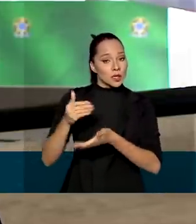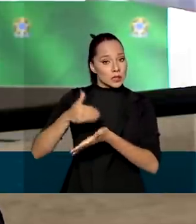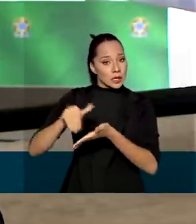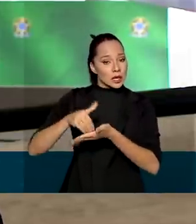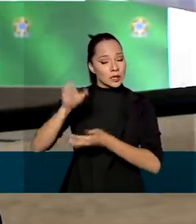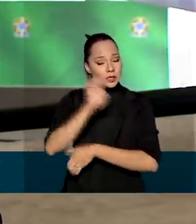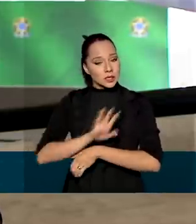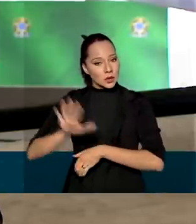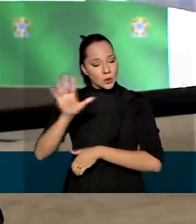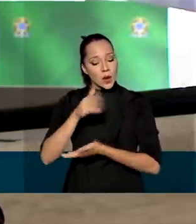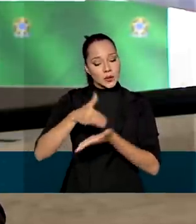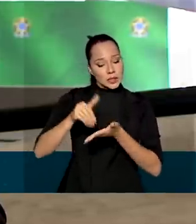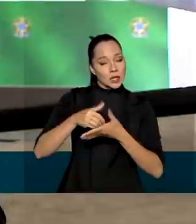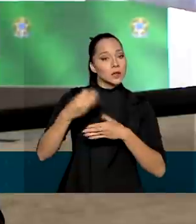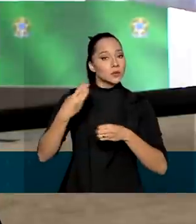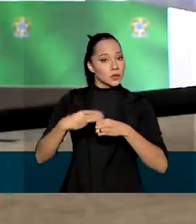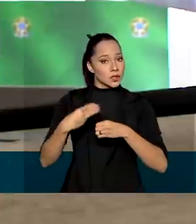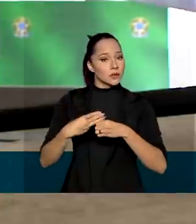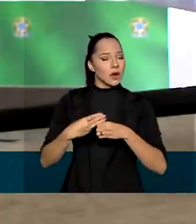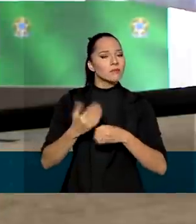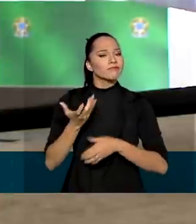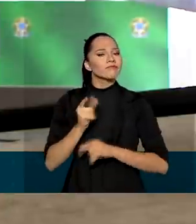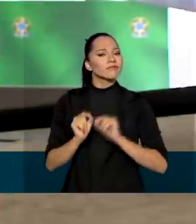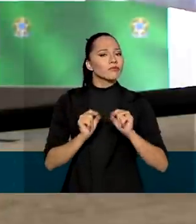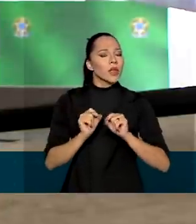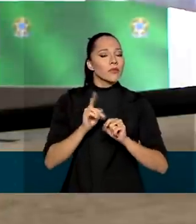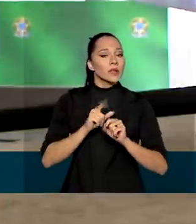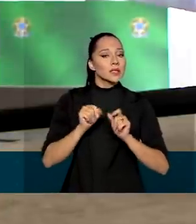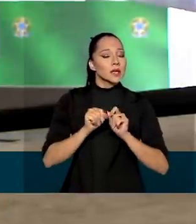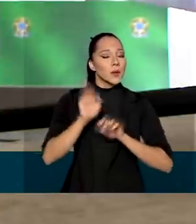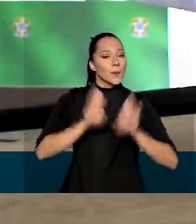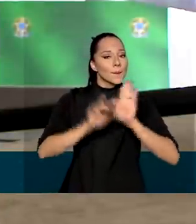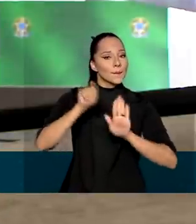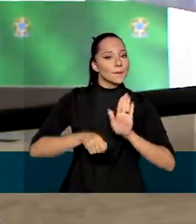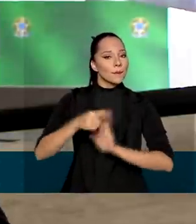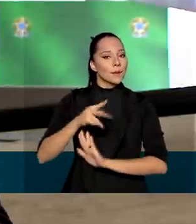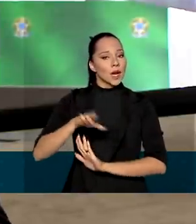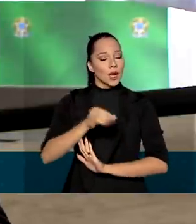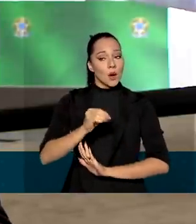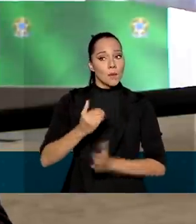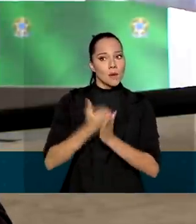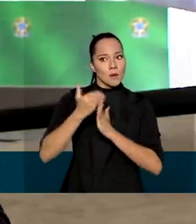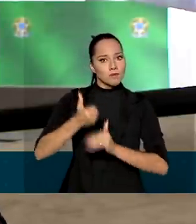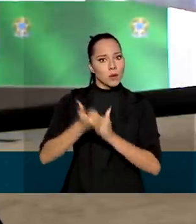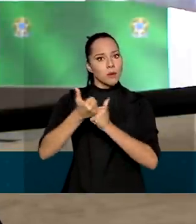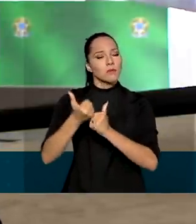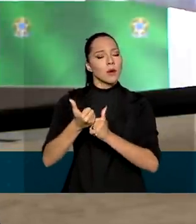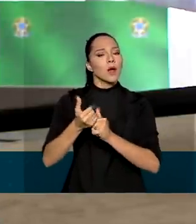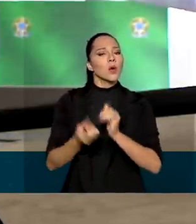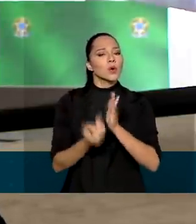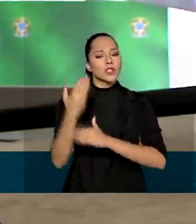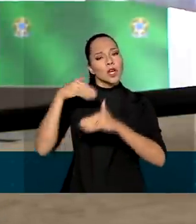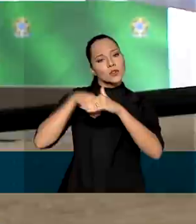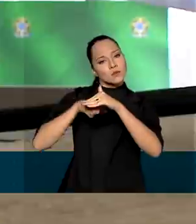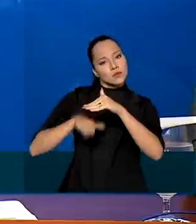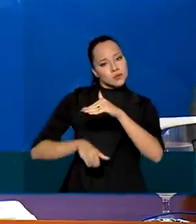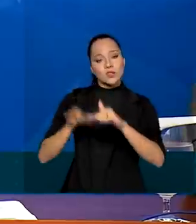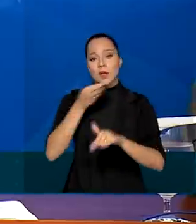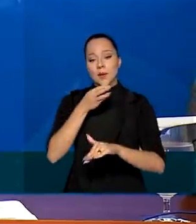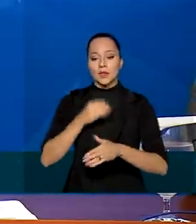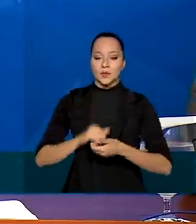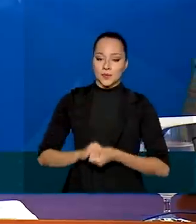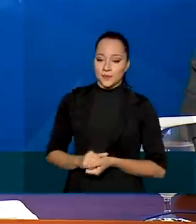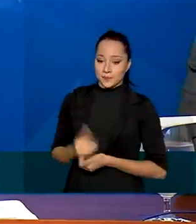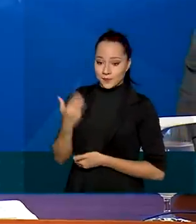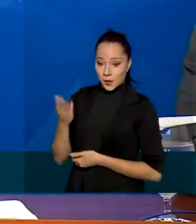estaduais e municipais e pretende fazer um pregão internacional para fortalecer o estoque regulador desses itens